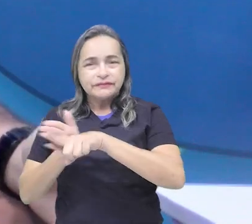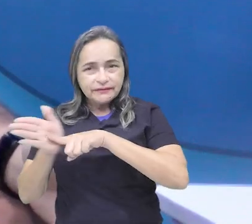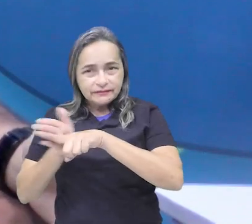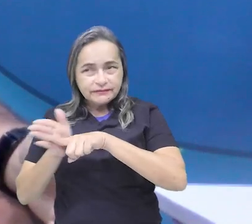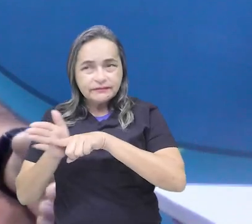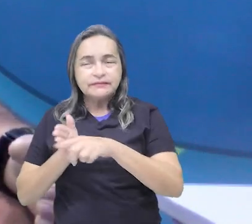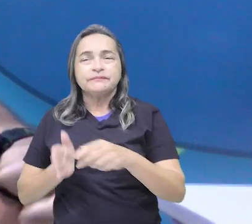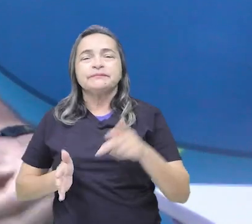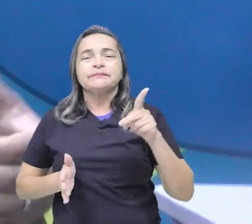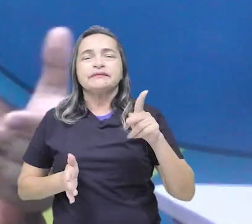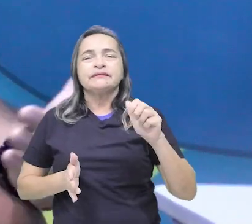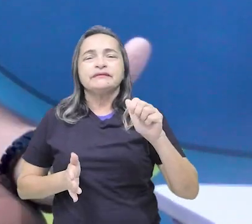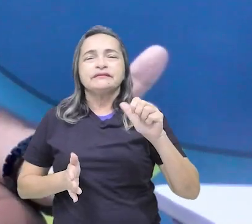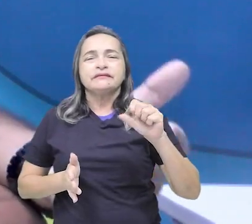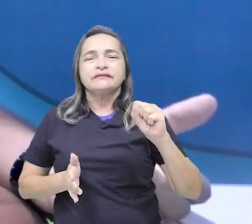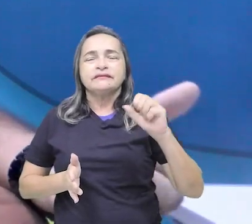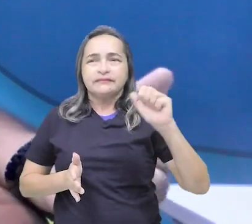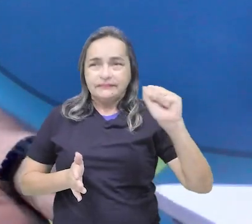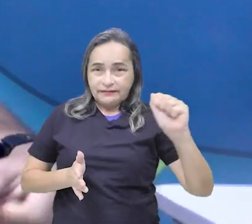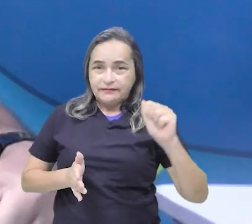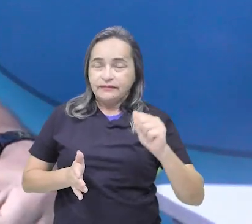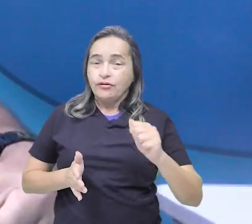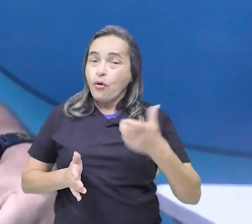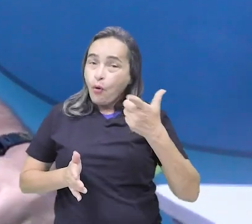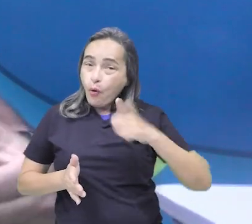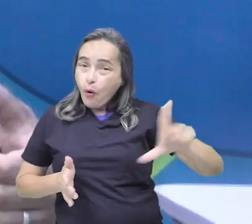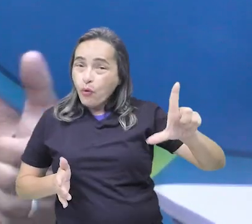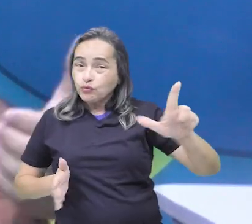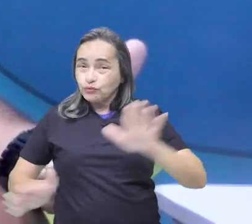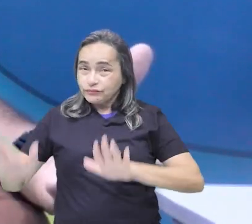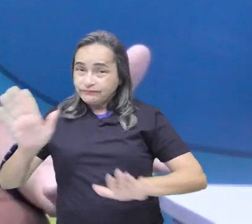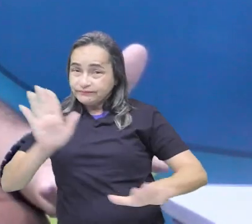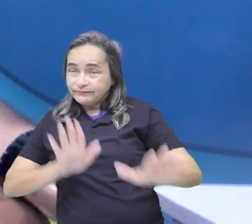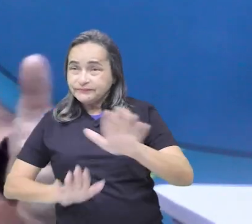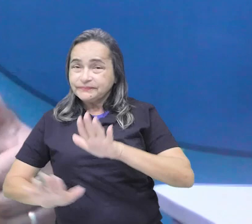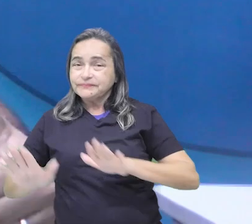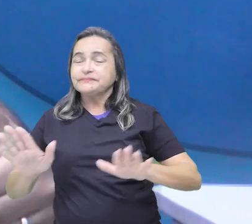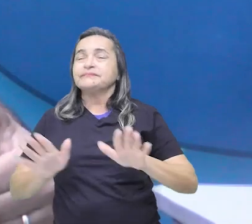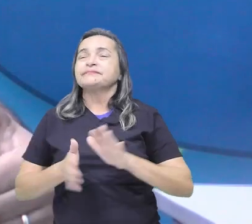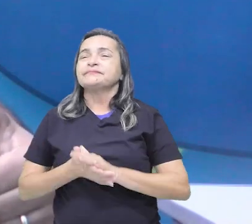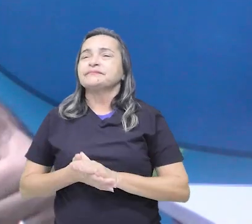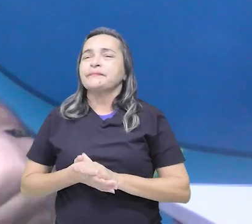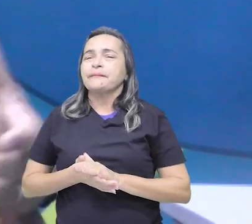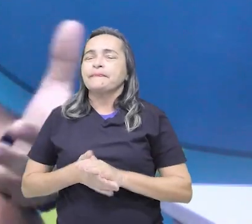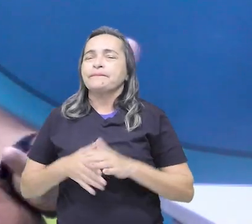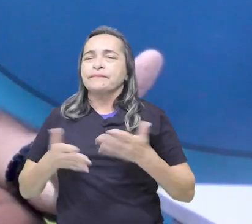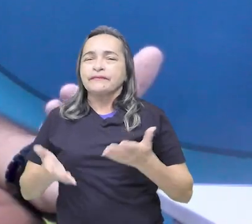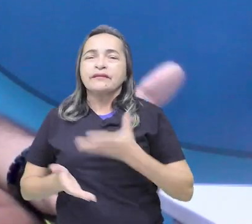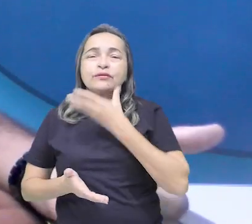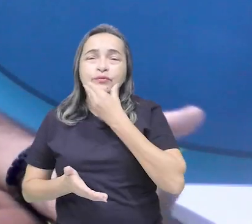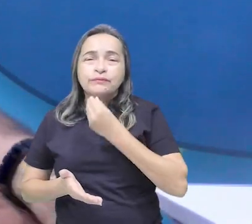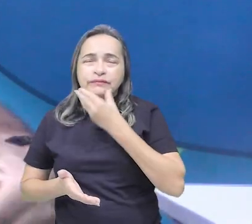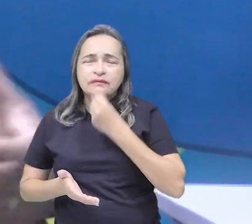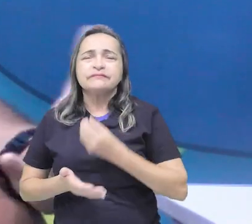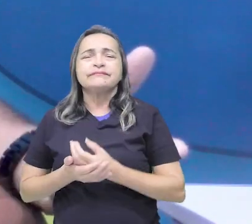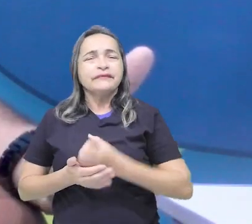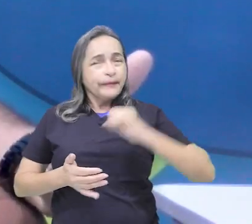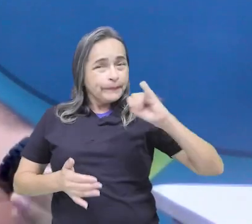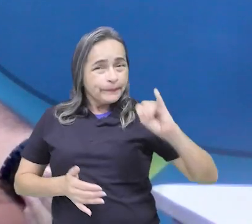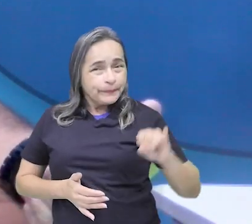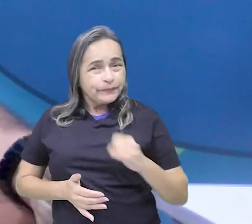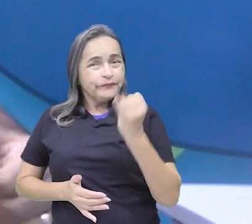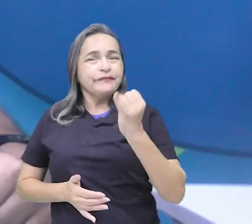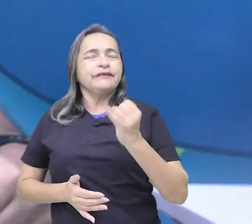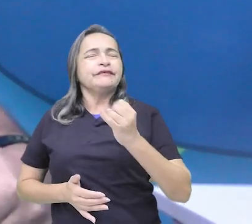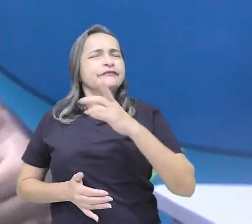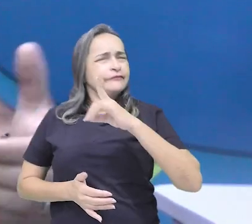próstata, cuidados adicionais. Então, assim, eu digo à população masculina, aproveitem essa data, você que não tem